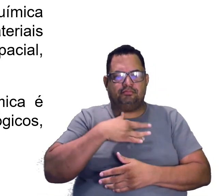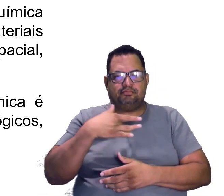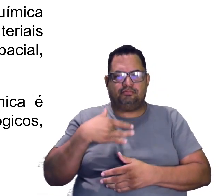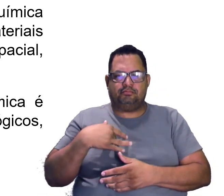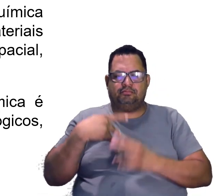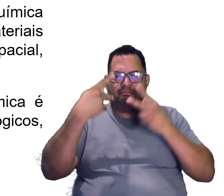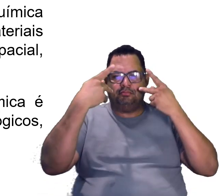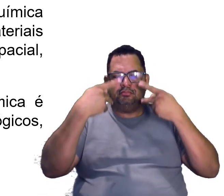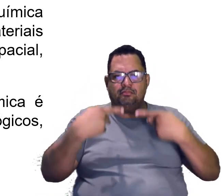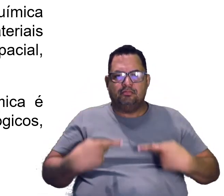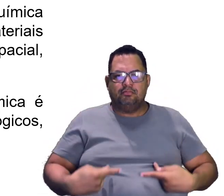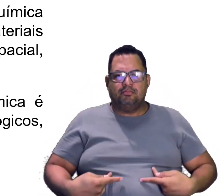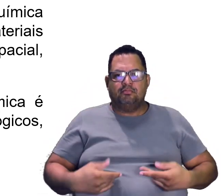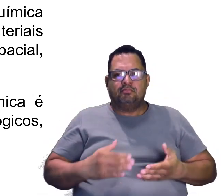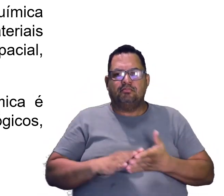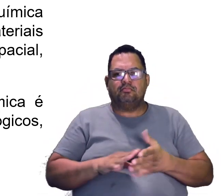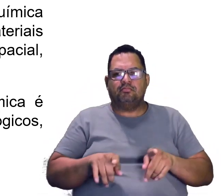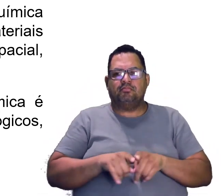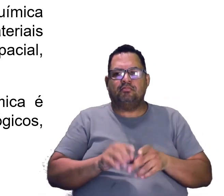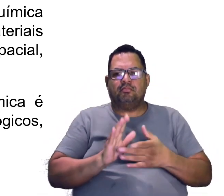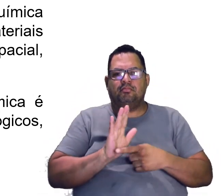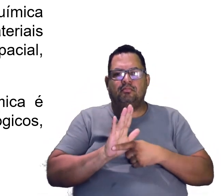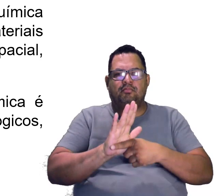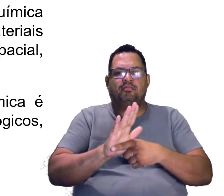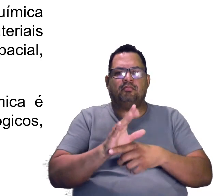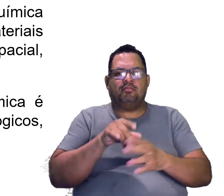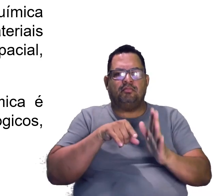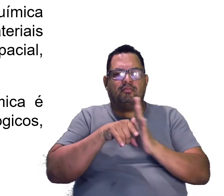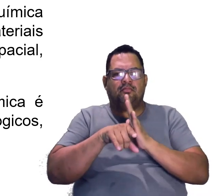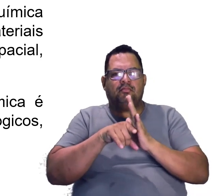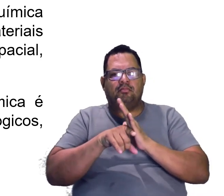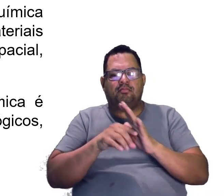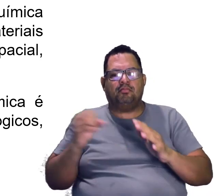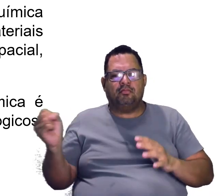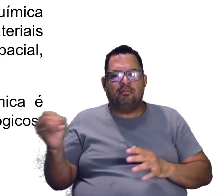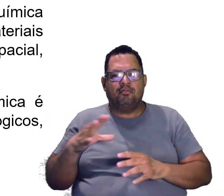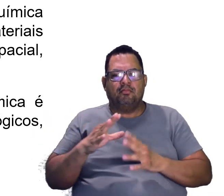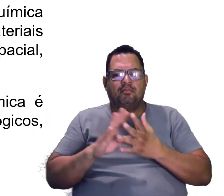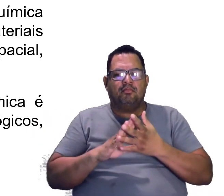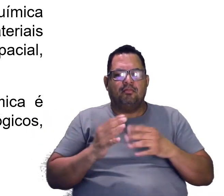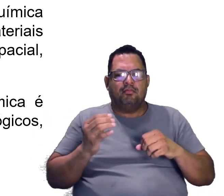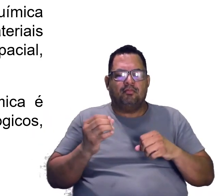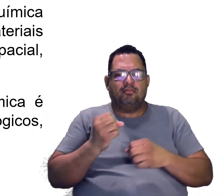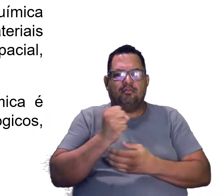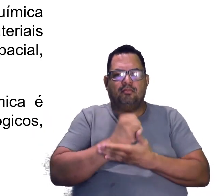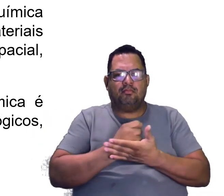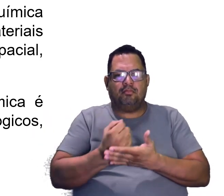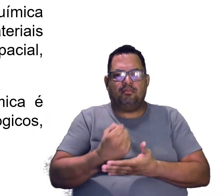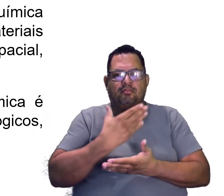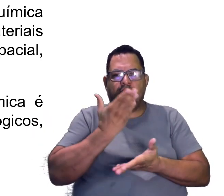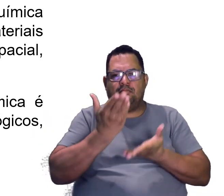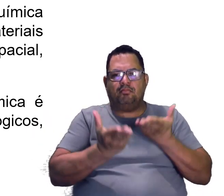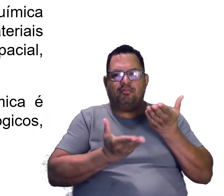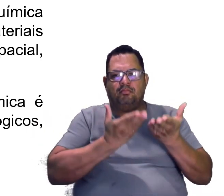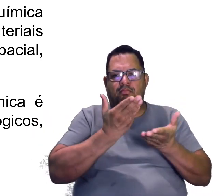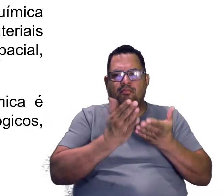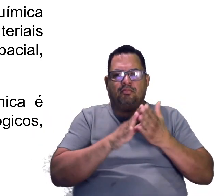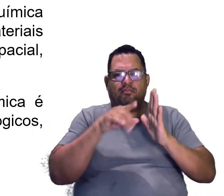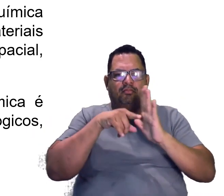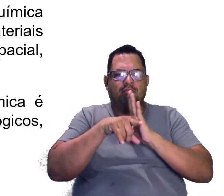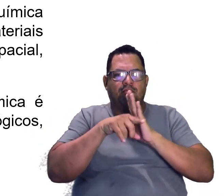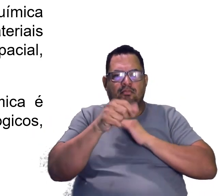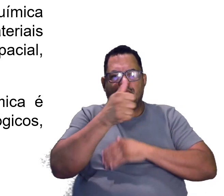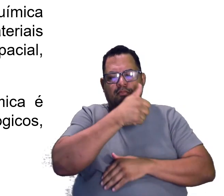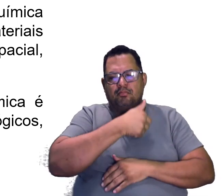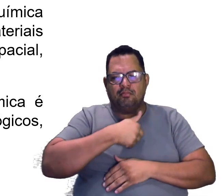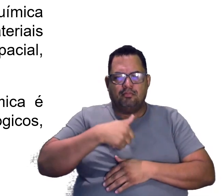Claro. Pesquisas químicas contribuem para a descoberta de medicamentos, tratamento médico e diagnósticos que melhoram